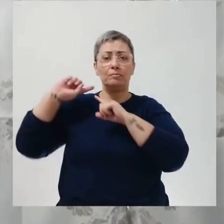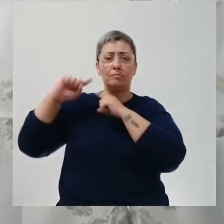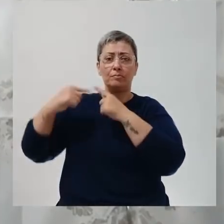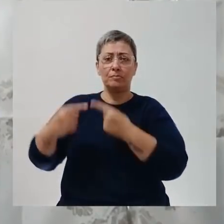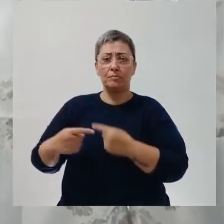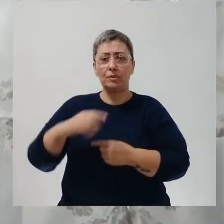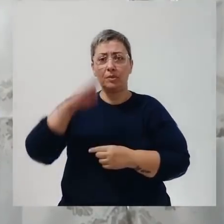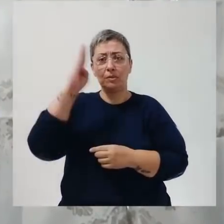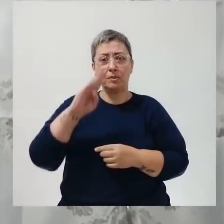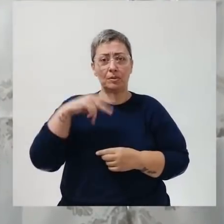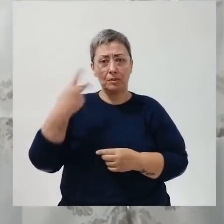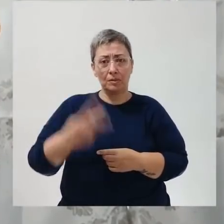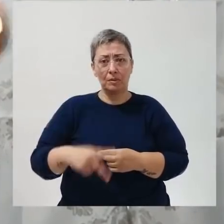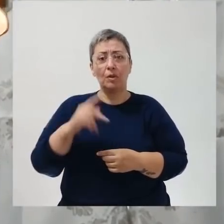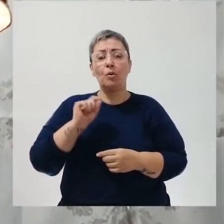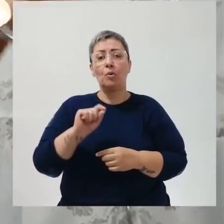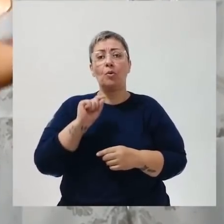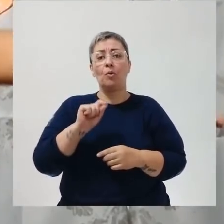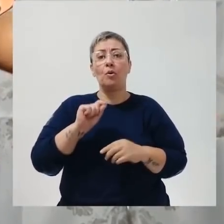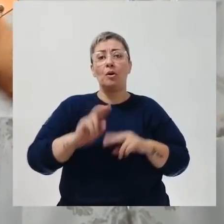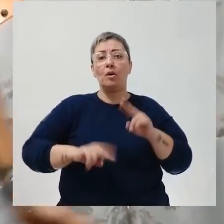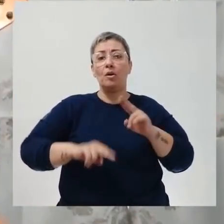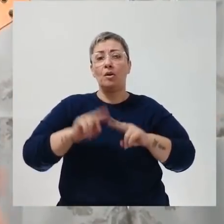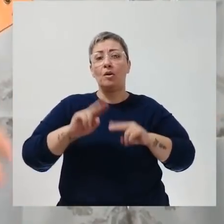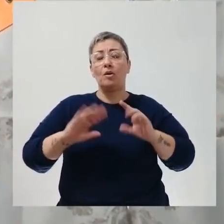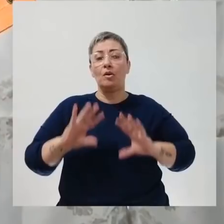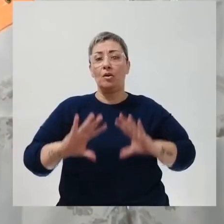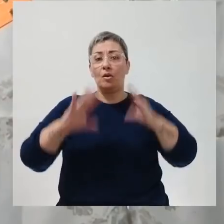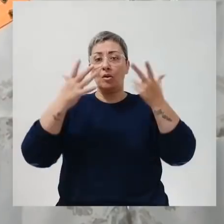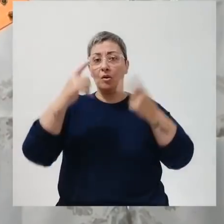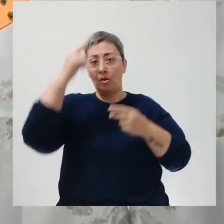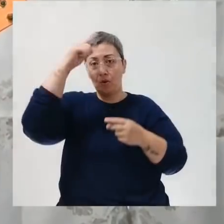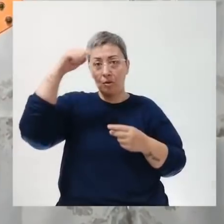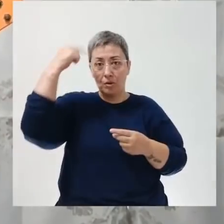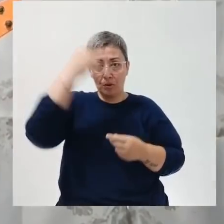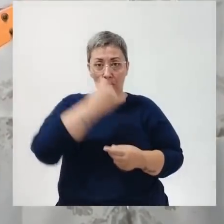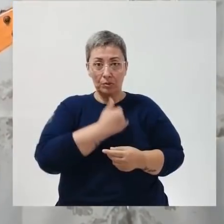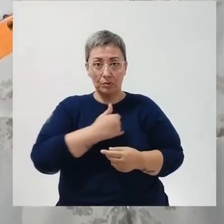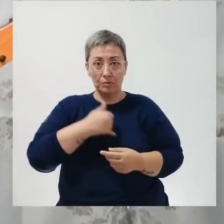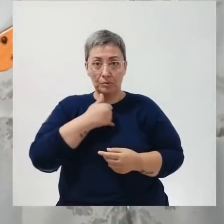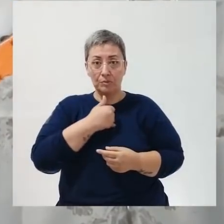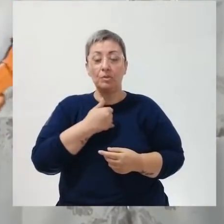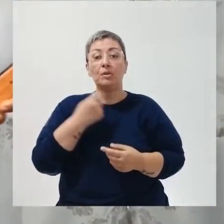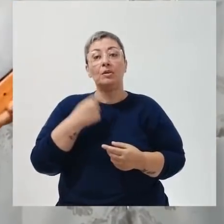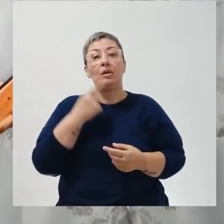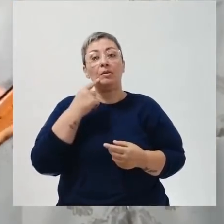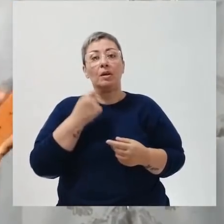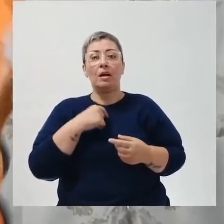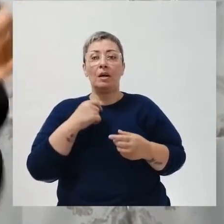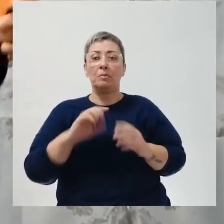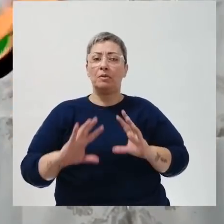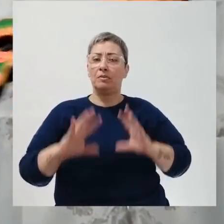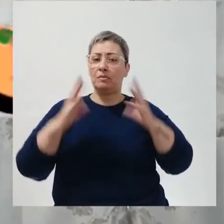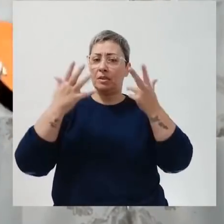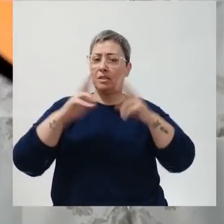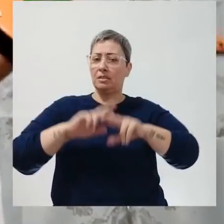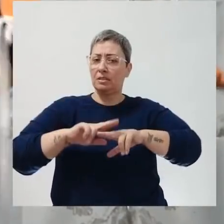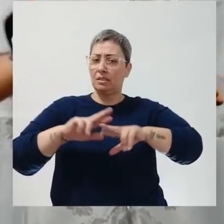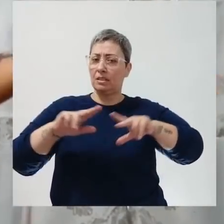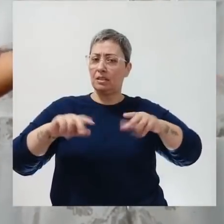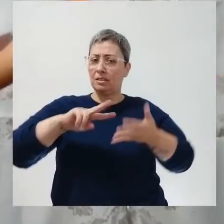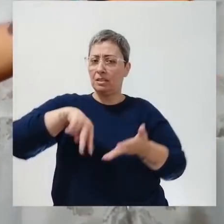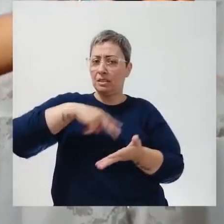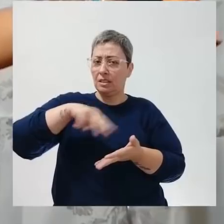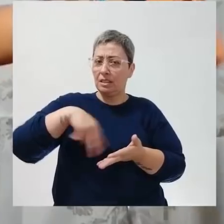tradicional brasileira, que são as festividades de São João. Muita arraiá, muita